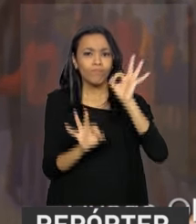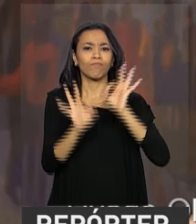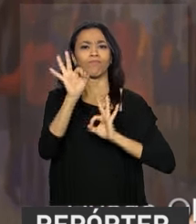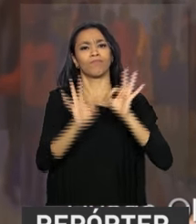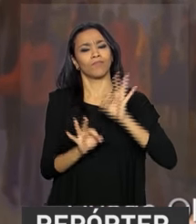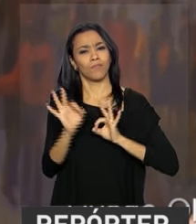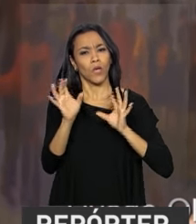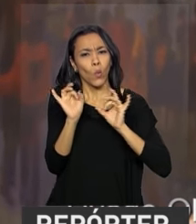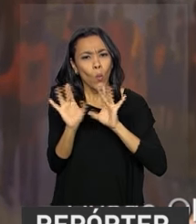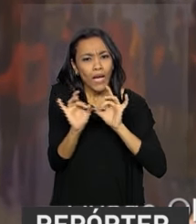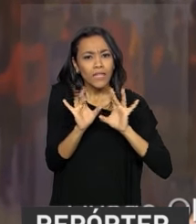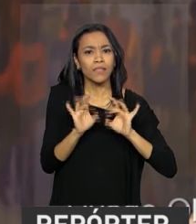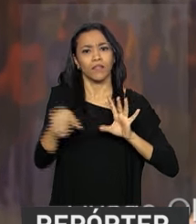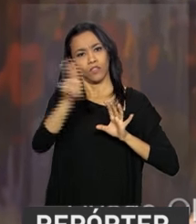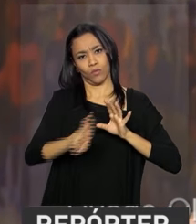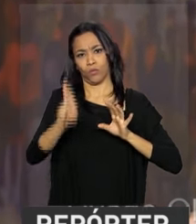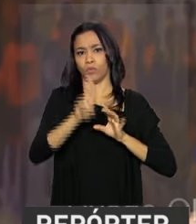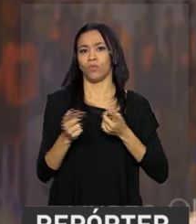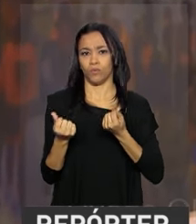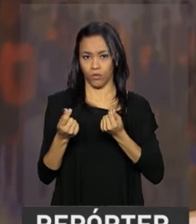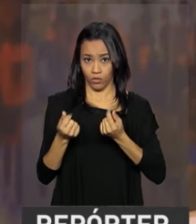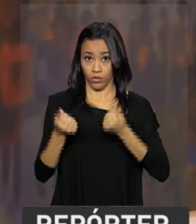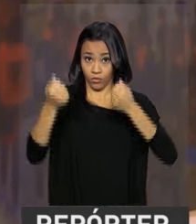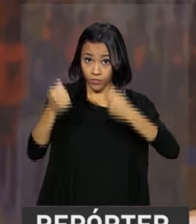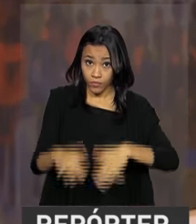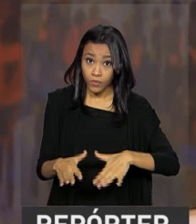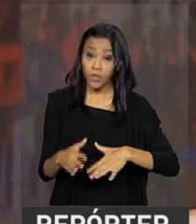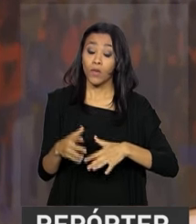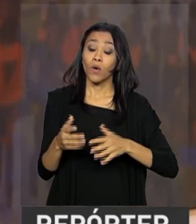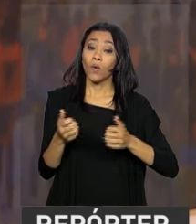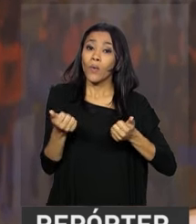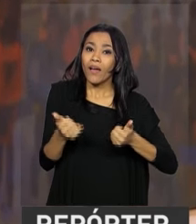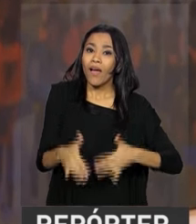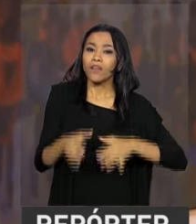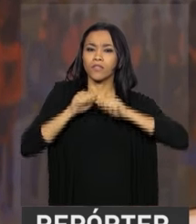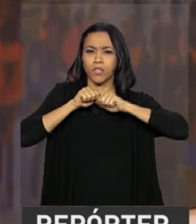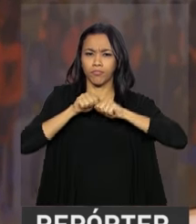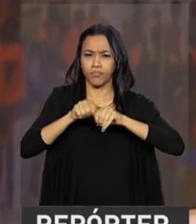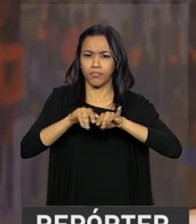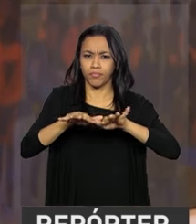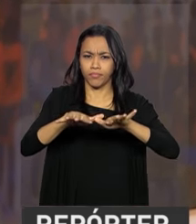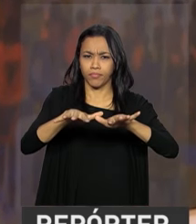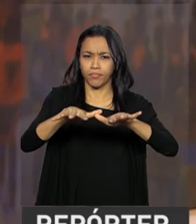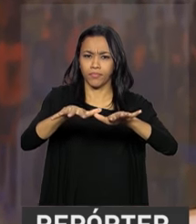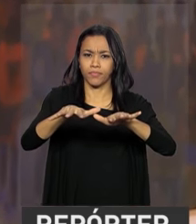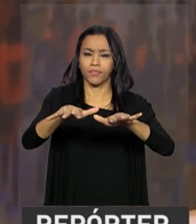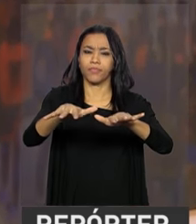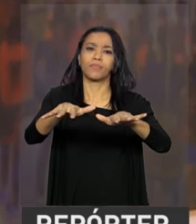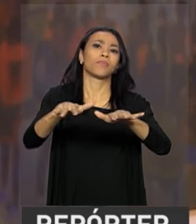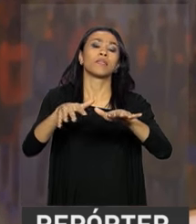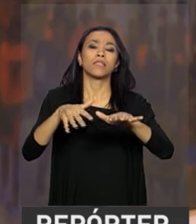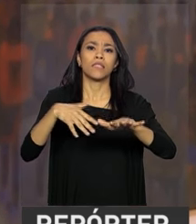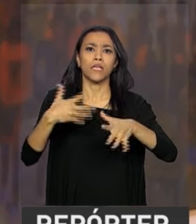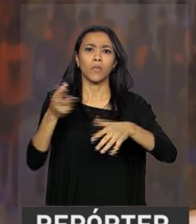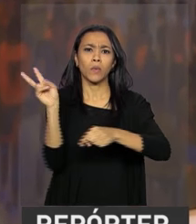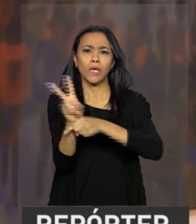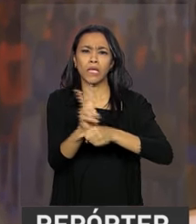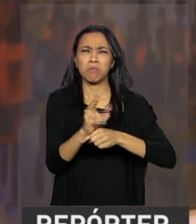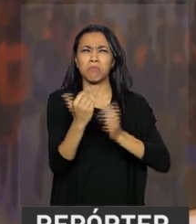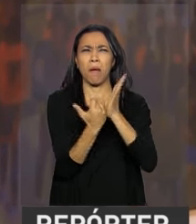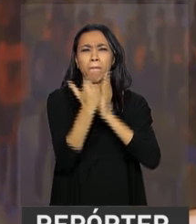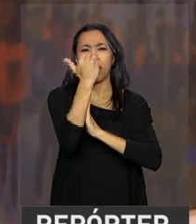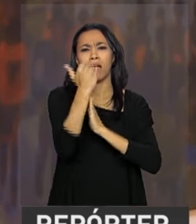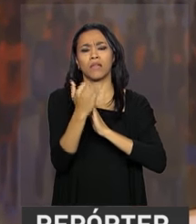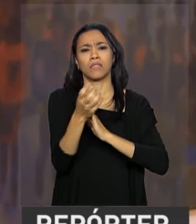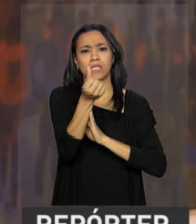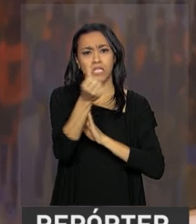mais qualidade para o gasto. O gasto público tem se expandido nos últimos anos, cresceu mais de